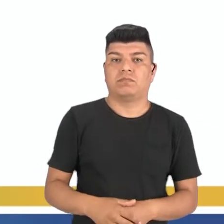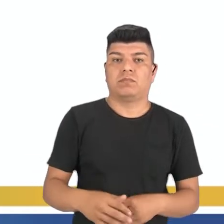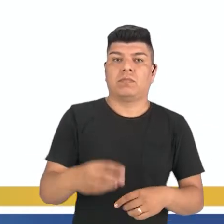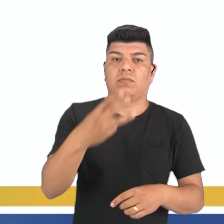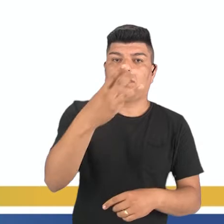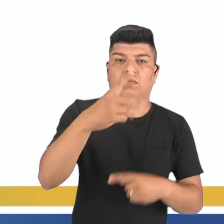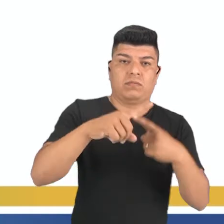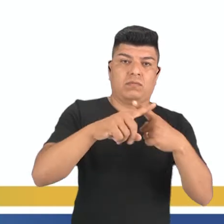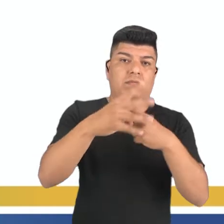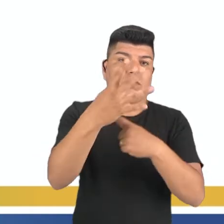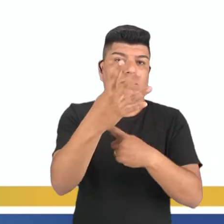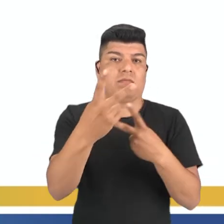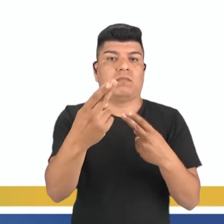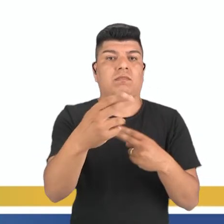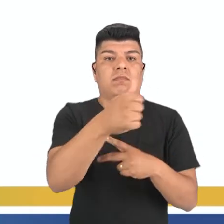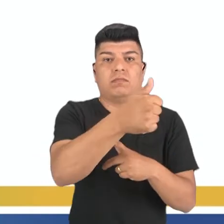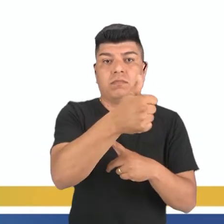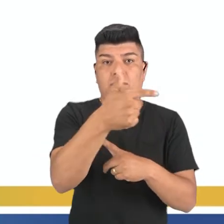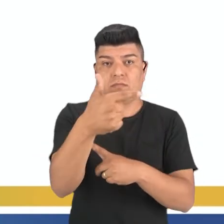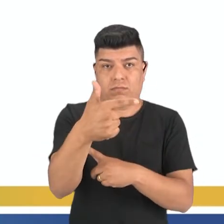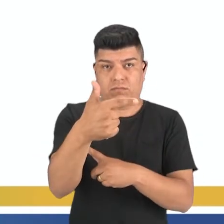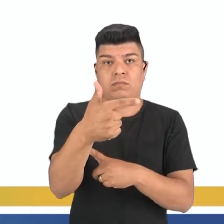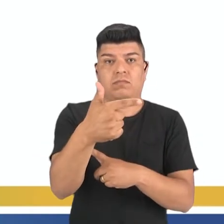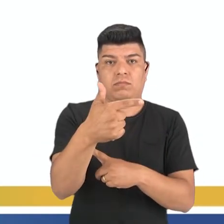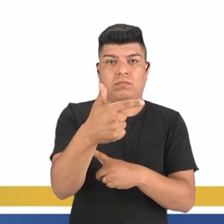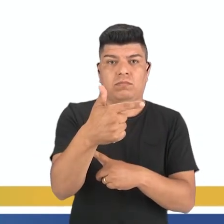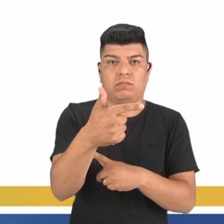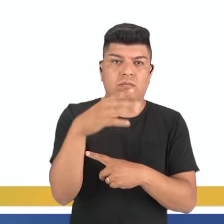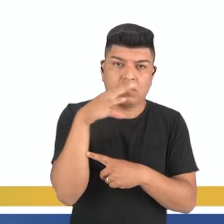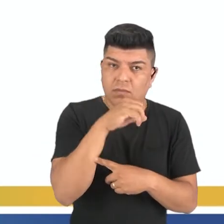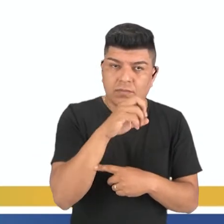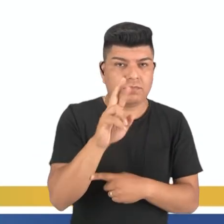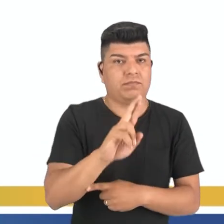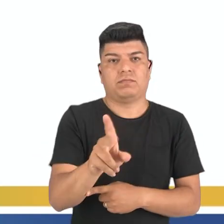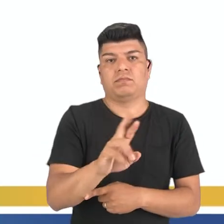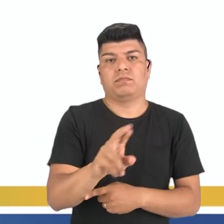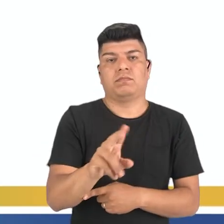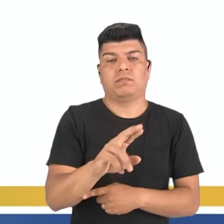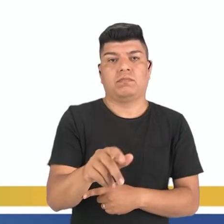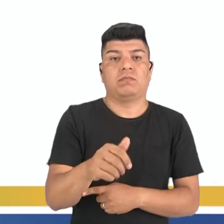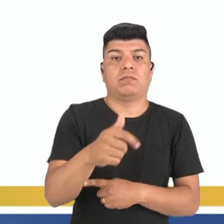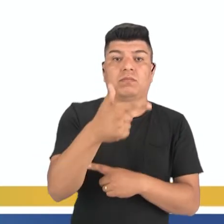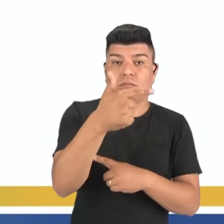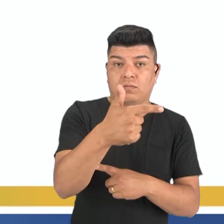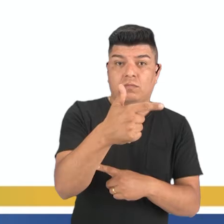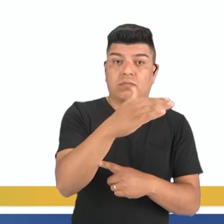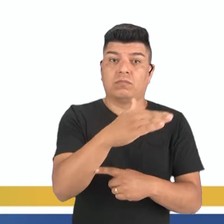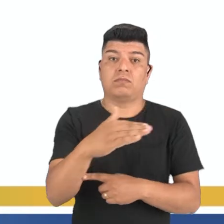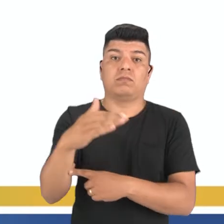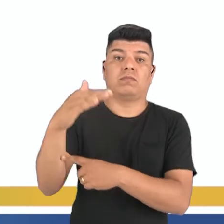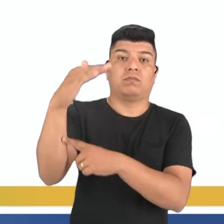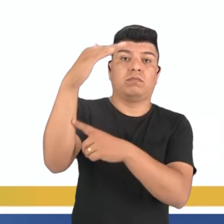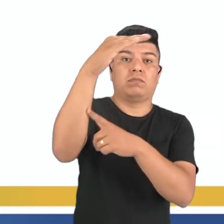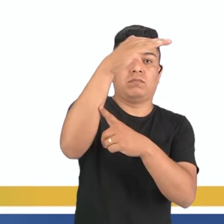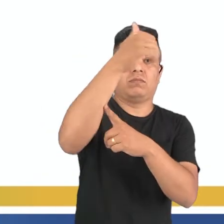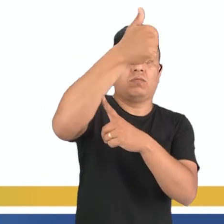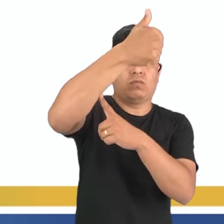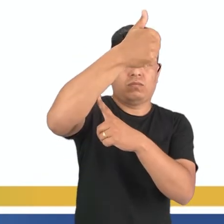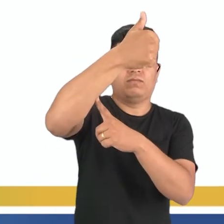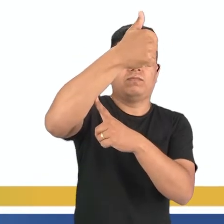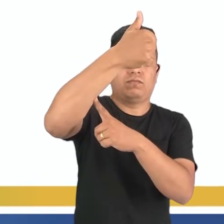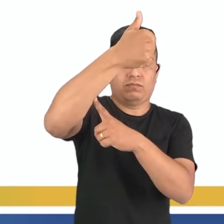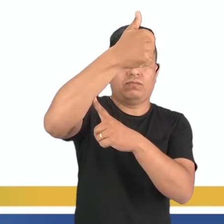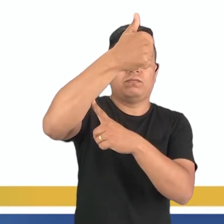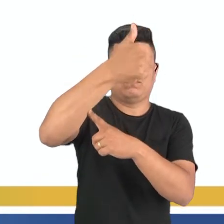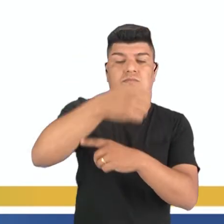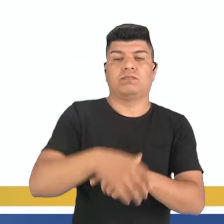vai dar 12. Eu vou colocar o 12 de uma vez? Não, né? A gente vai colocar o 2 e vai levar 1